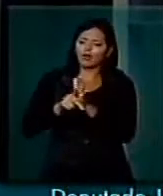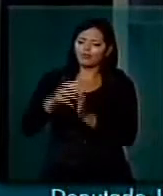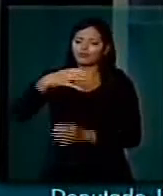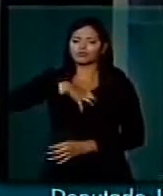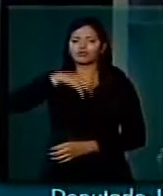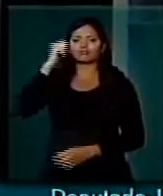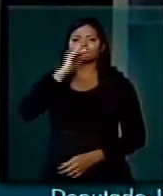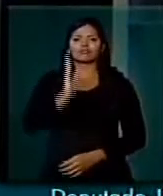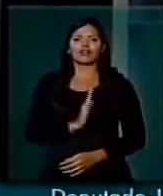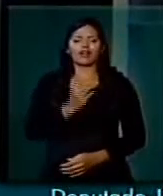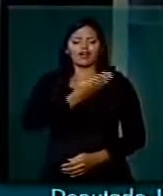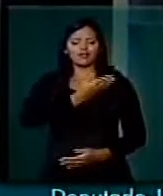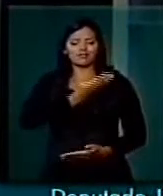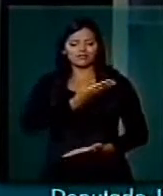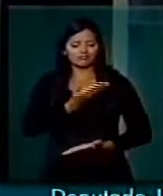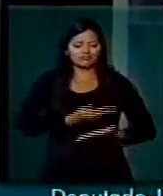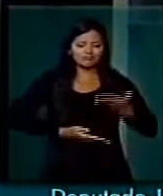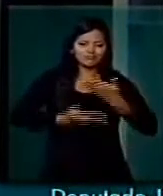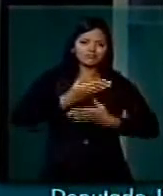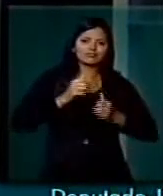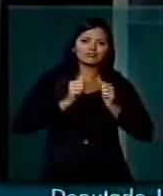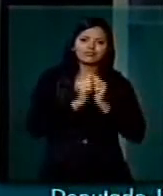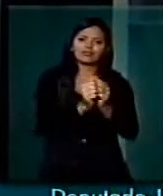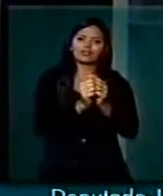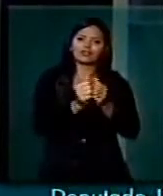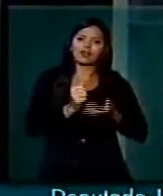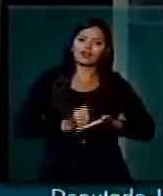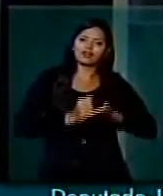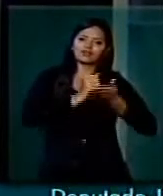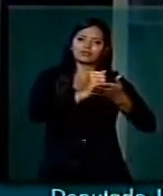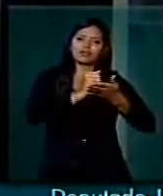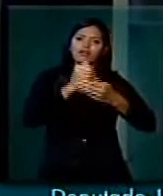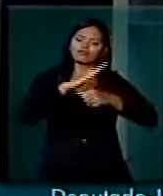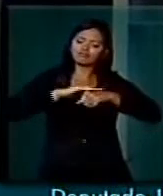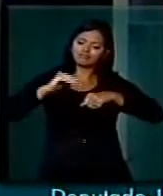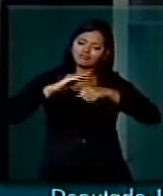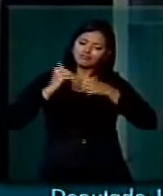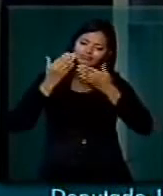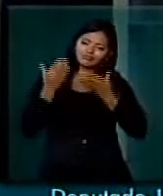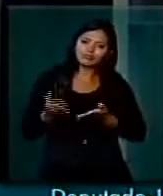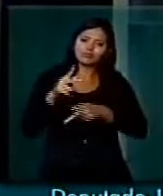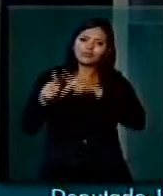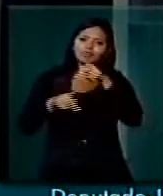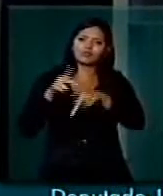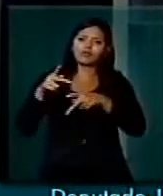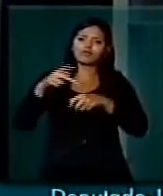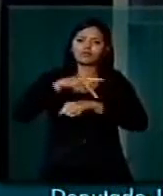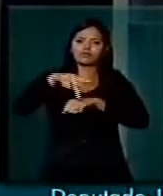ser amigo, ser irmão, ser companheiro, ser solidário, ser fraterno.